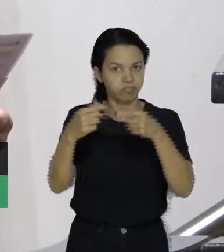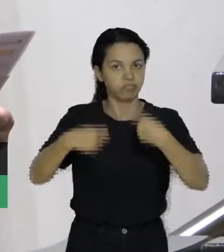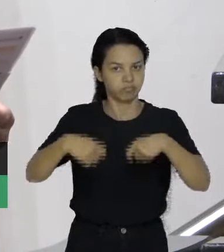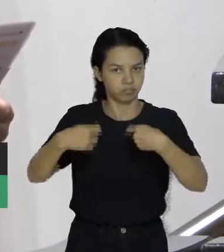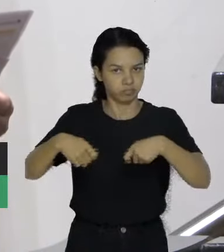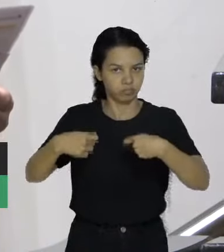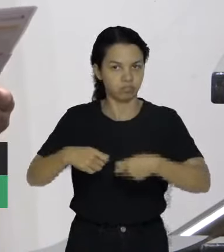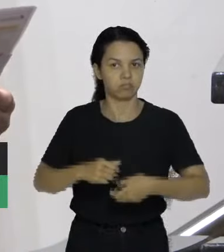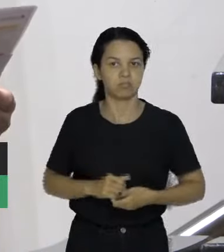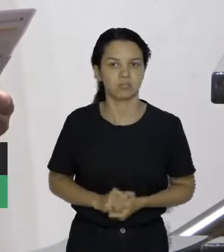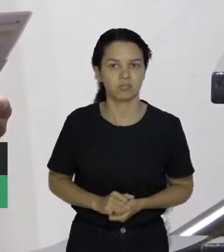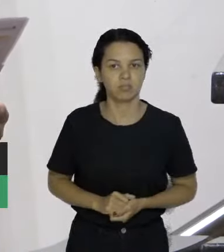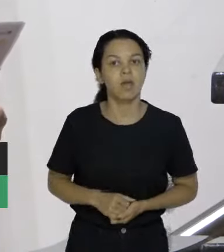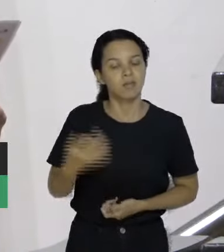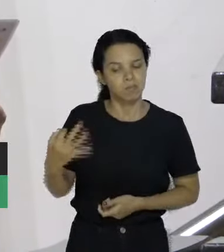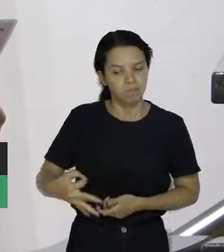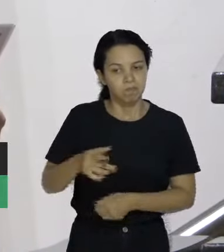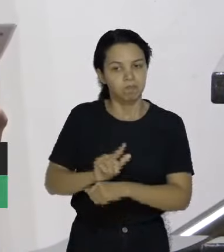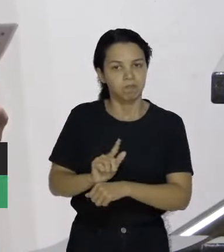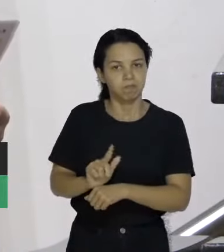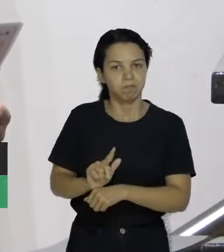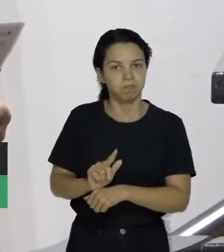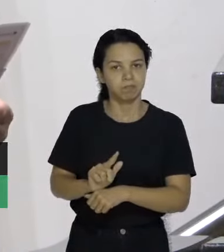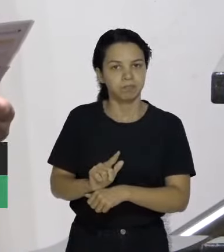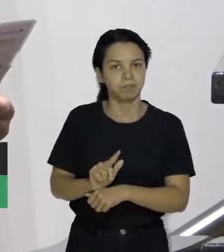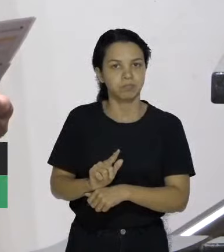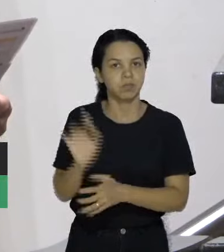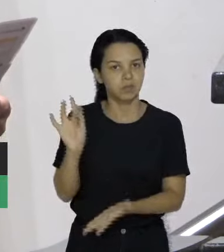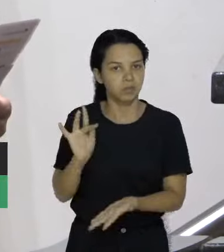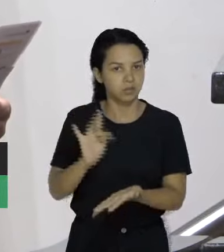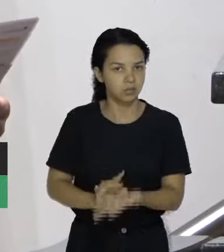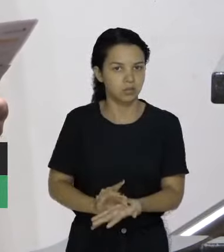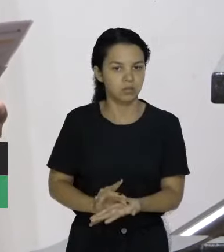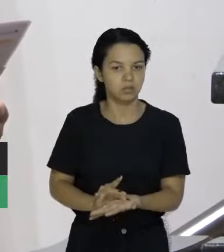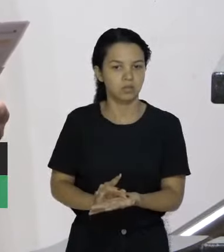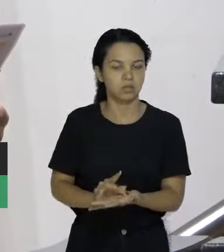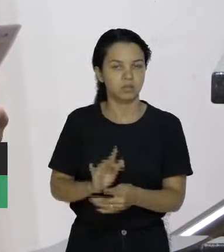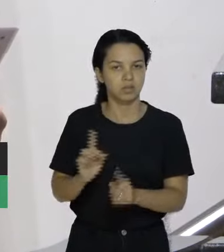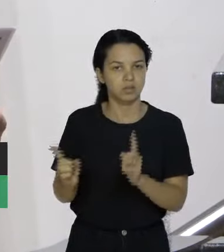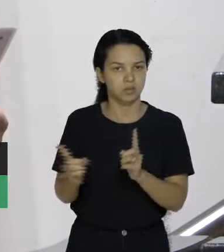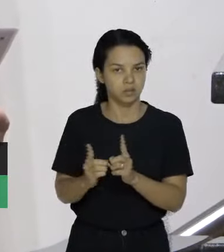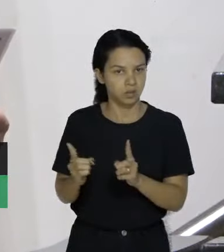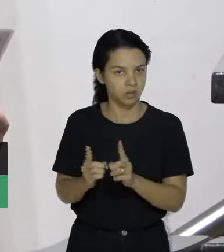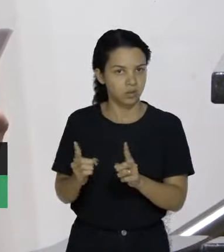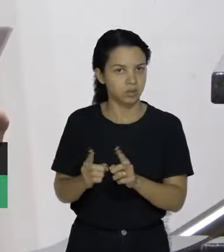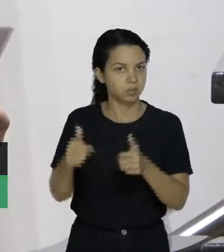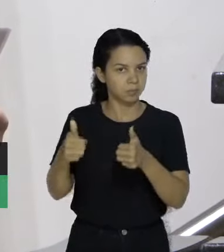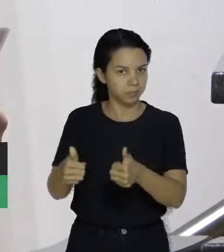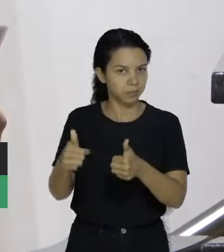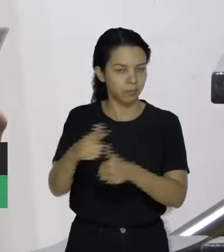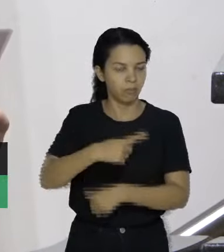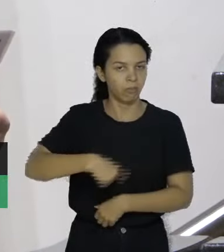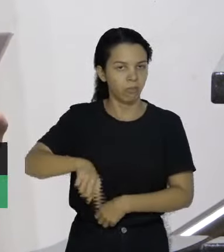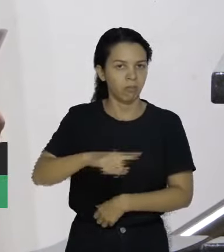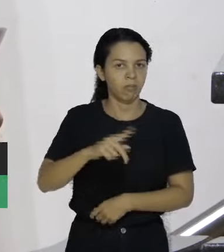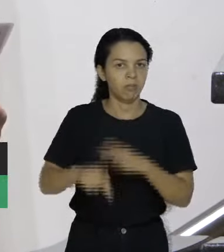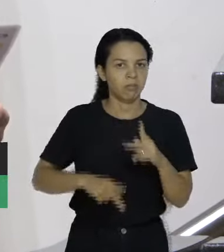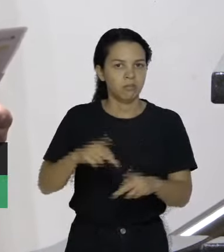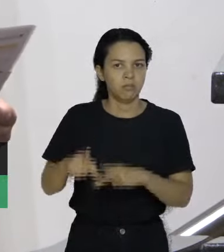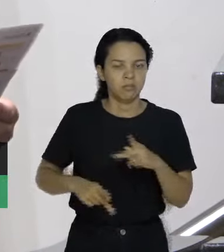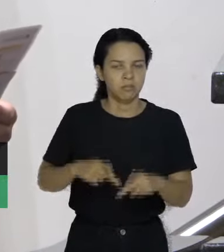é assim que se faz tornar a realidade para atender bem a nossa gente como ela falou